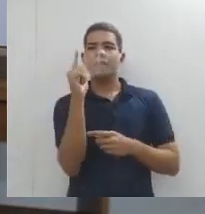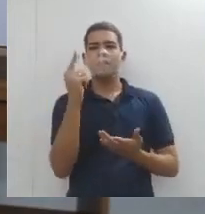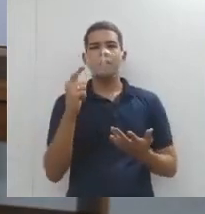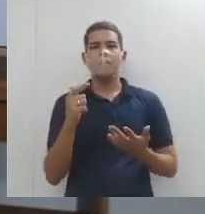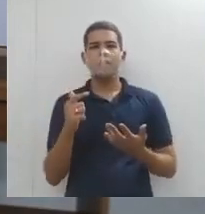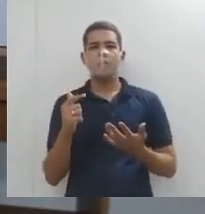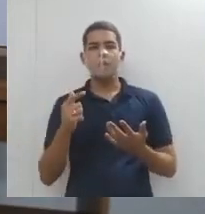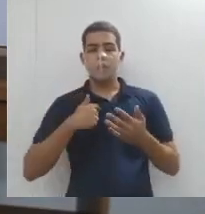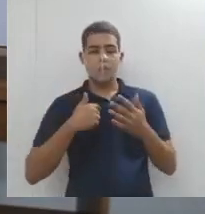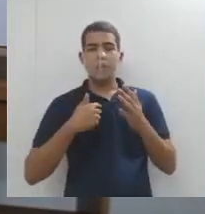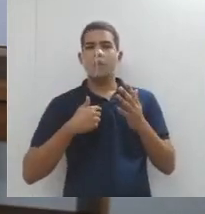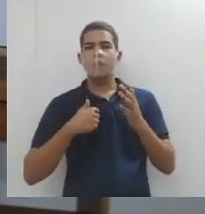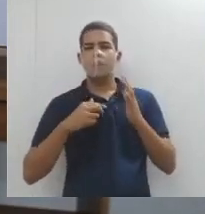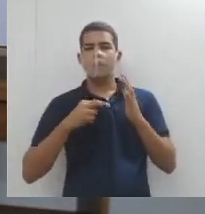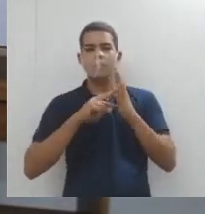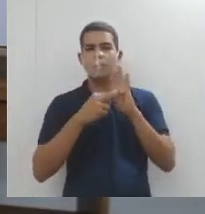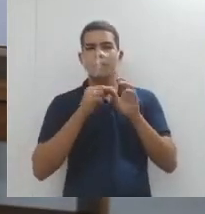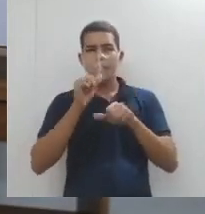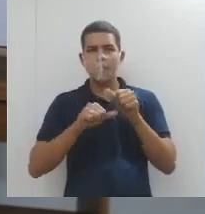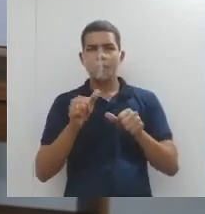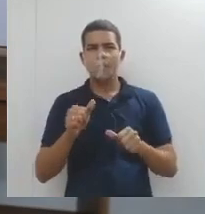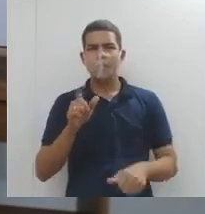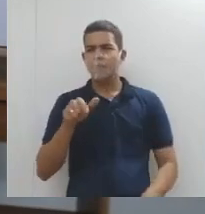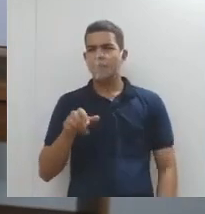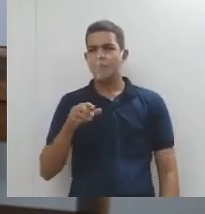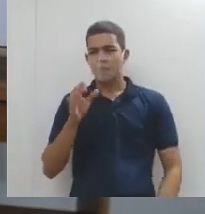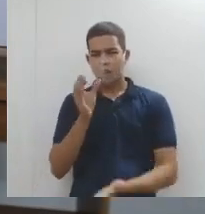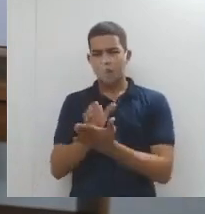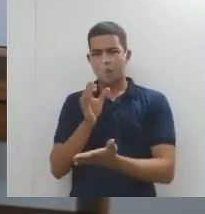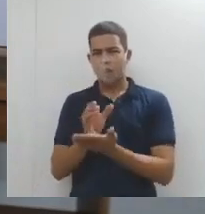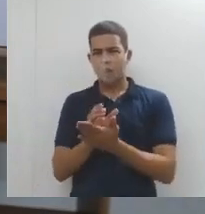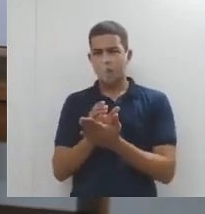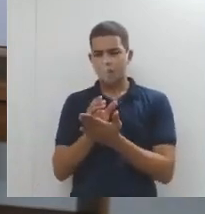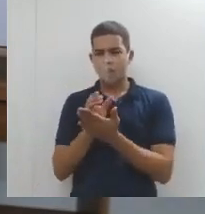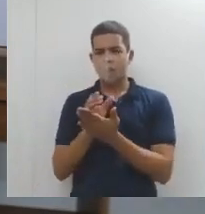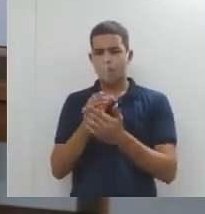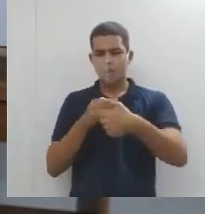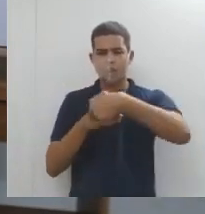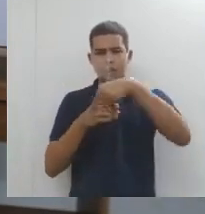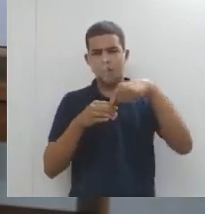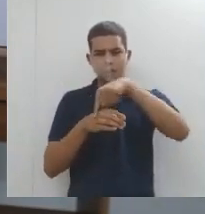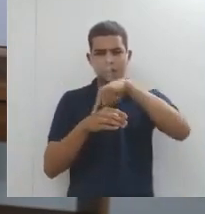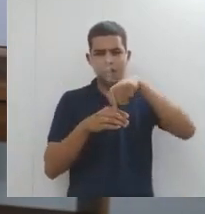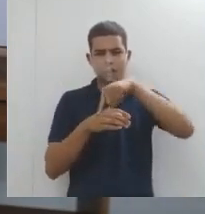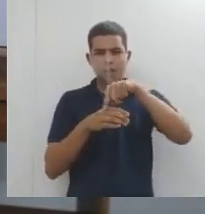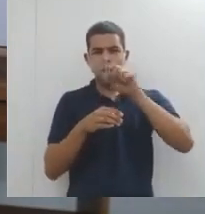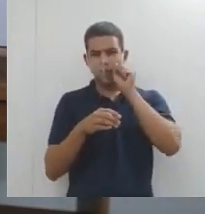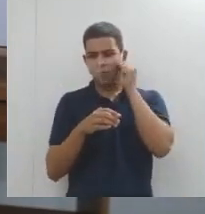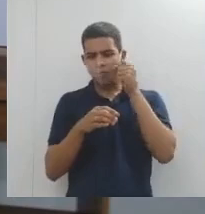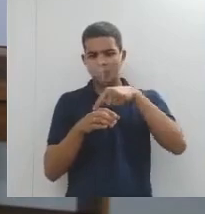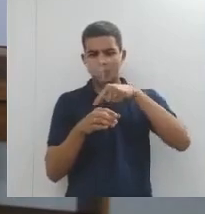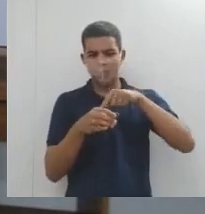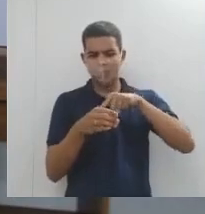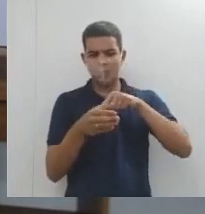mudo o sentido. Dizer copo de suco, a constituição química do copo é suco. Ele não é um